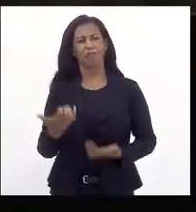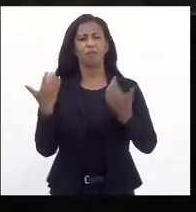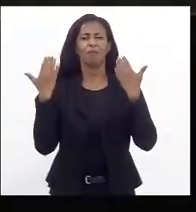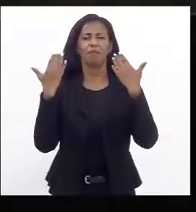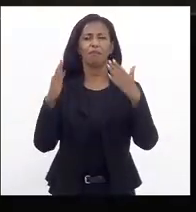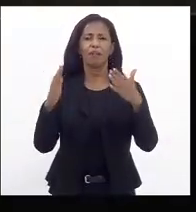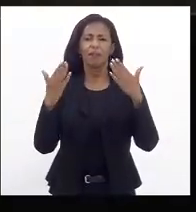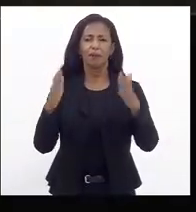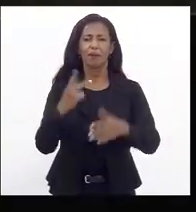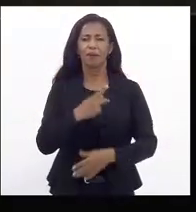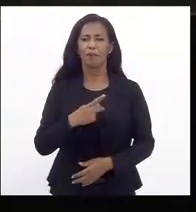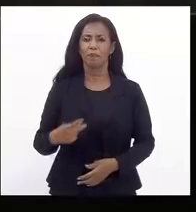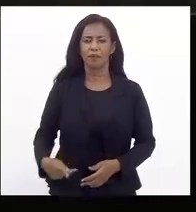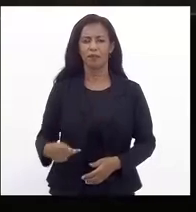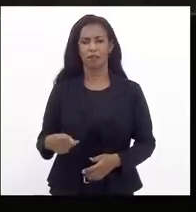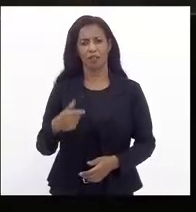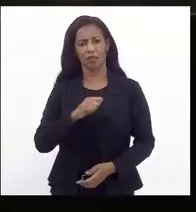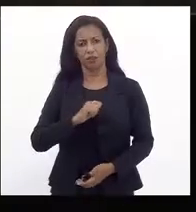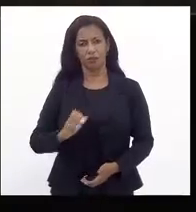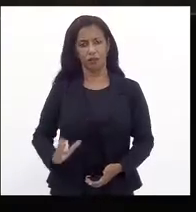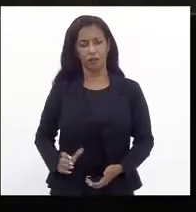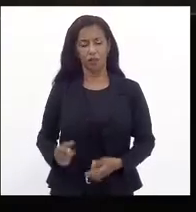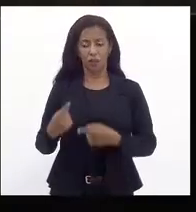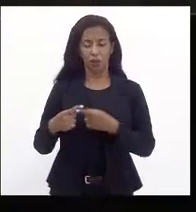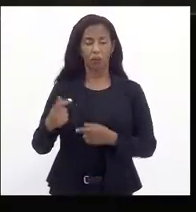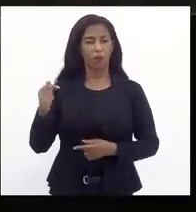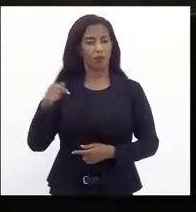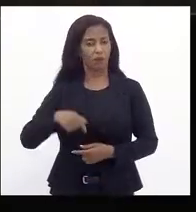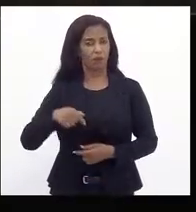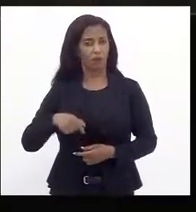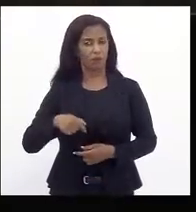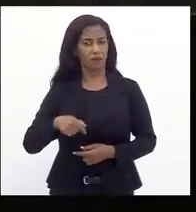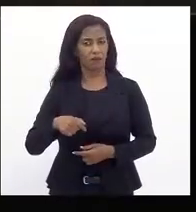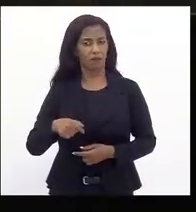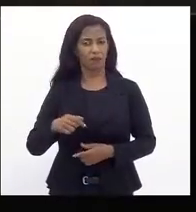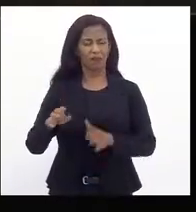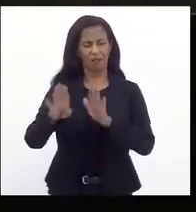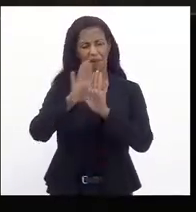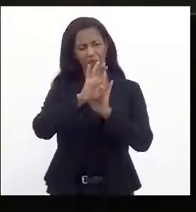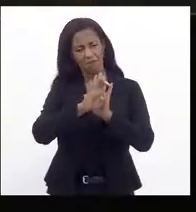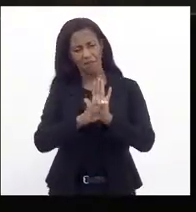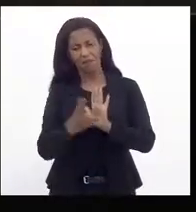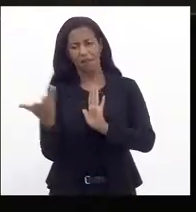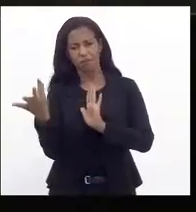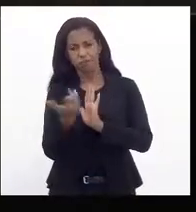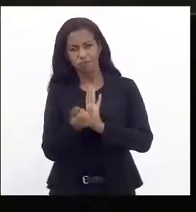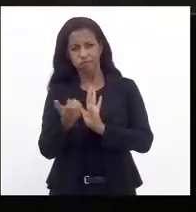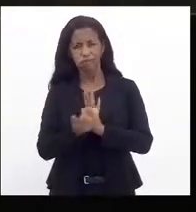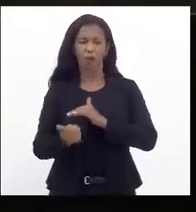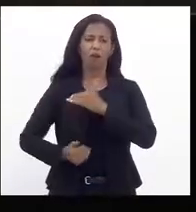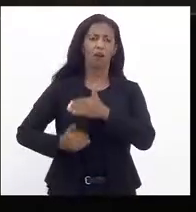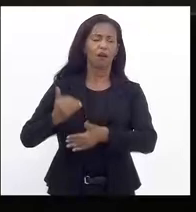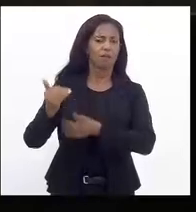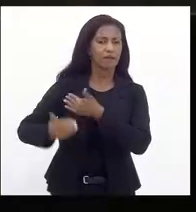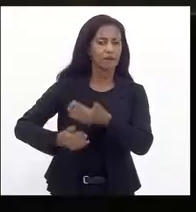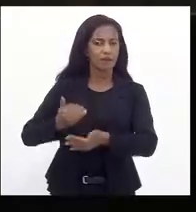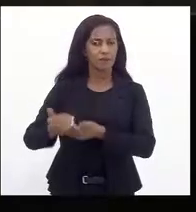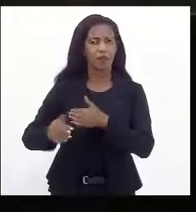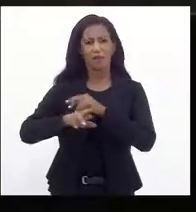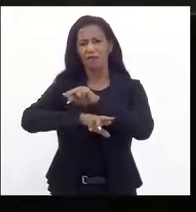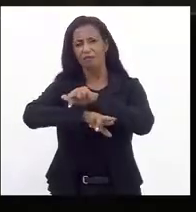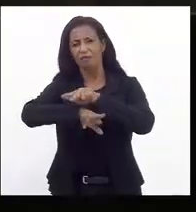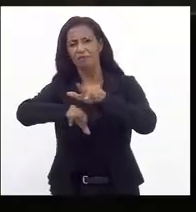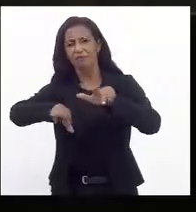o presidente da casa porque colocamos várias emendas avançamos em